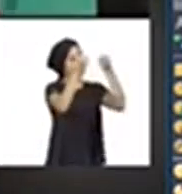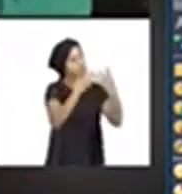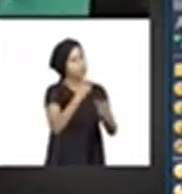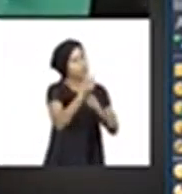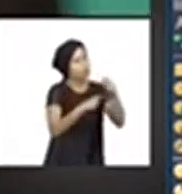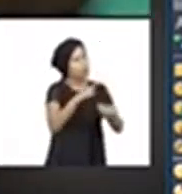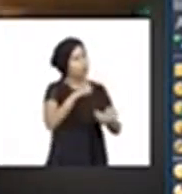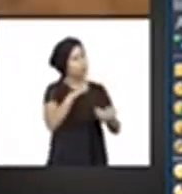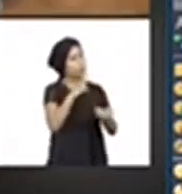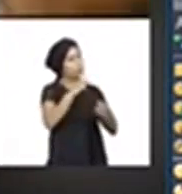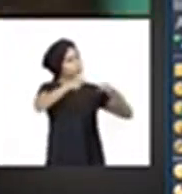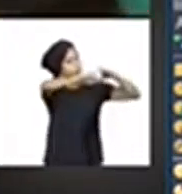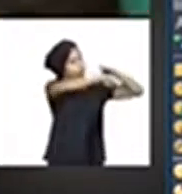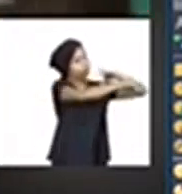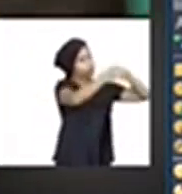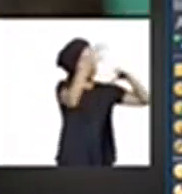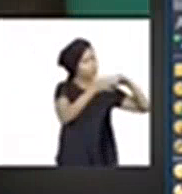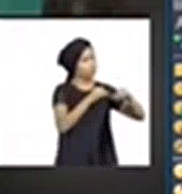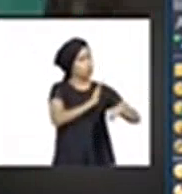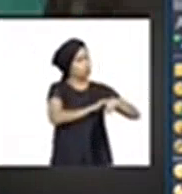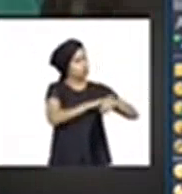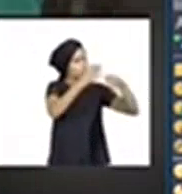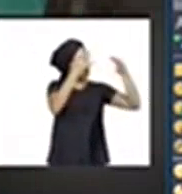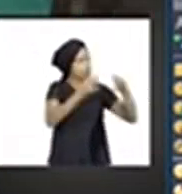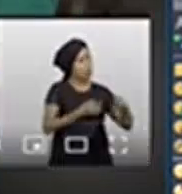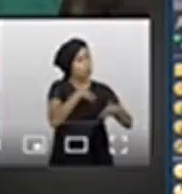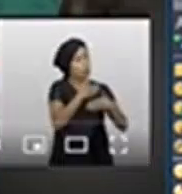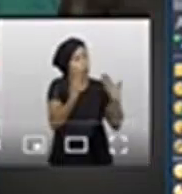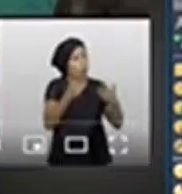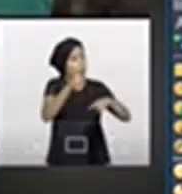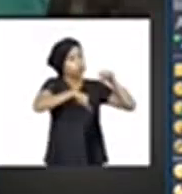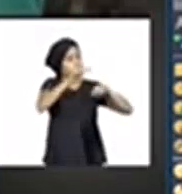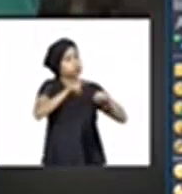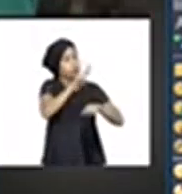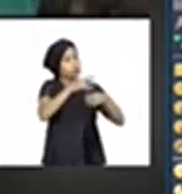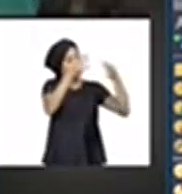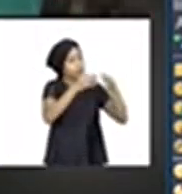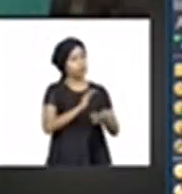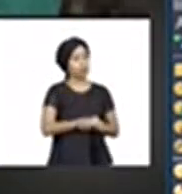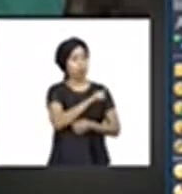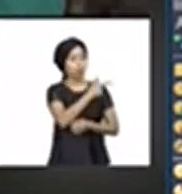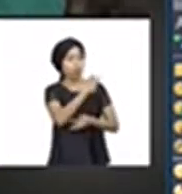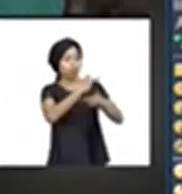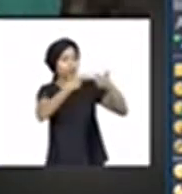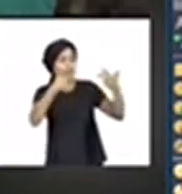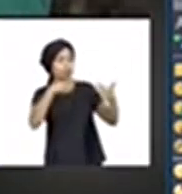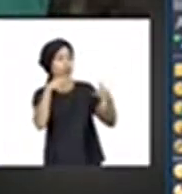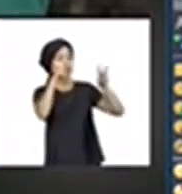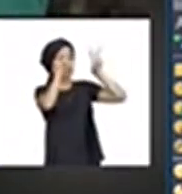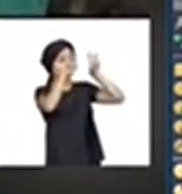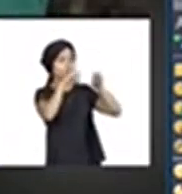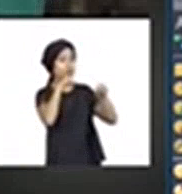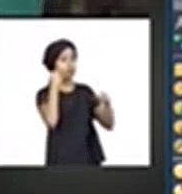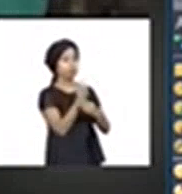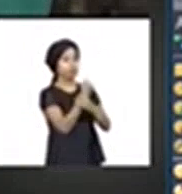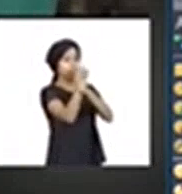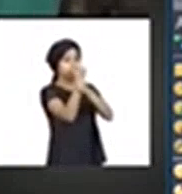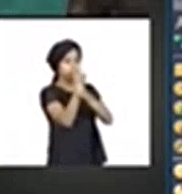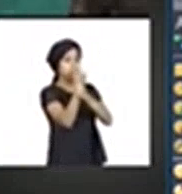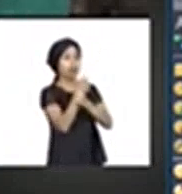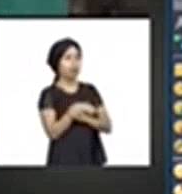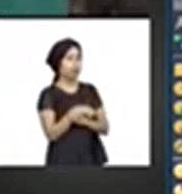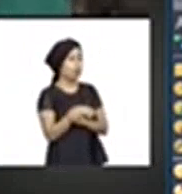o tempo do acessório utilizado em cada furo. Outra dica importante relativa à segurança é o correto sequenciamento da lavra, que faz com